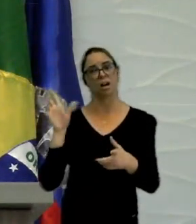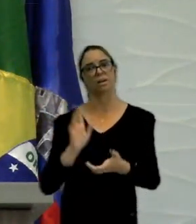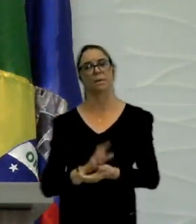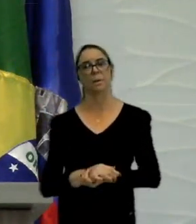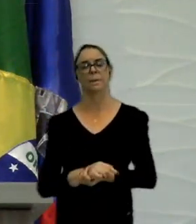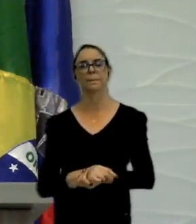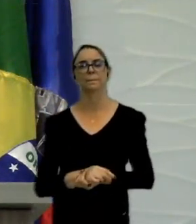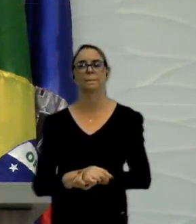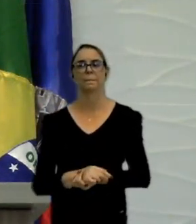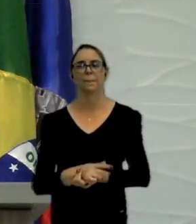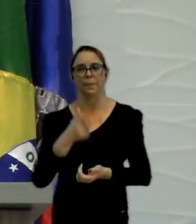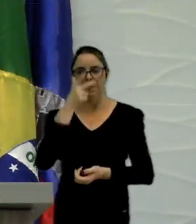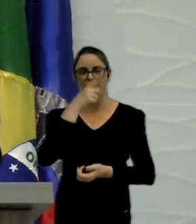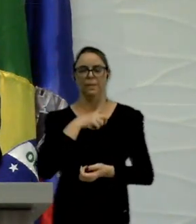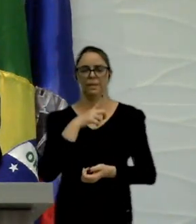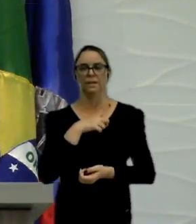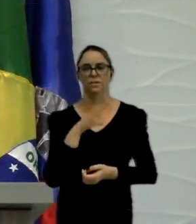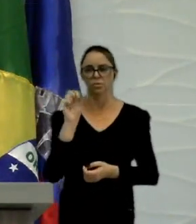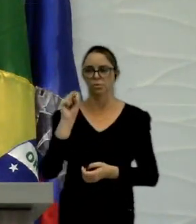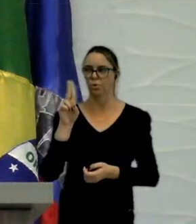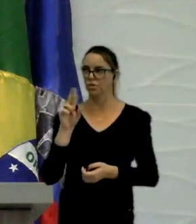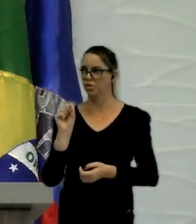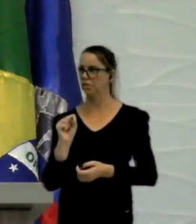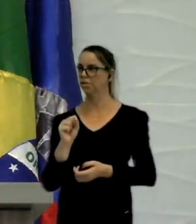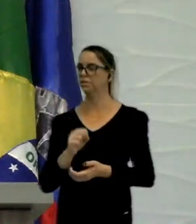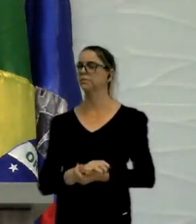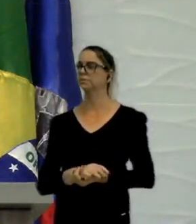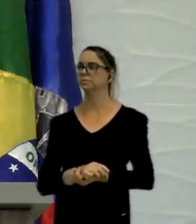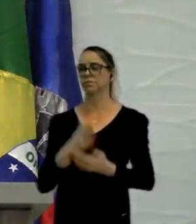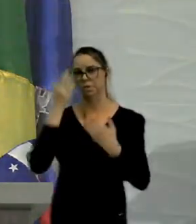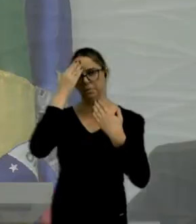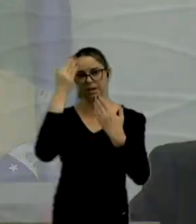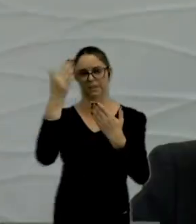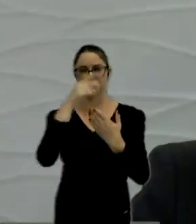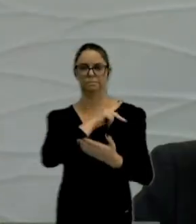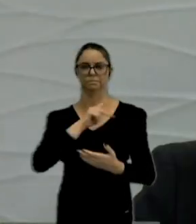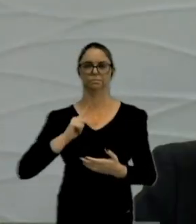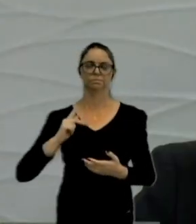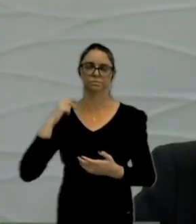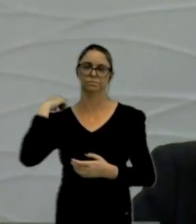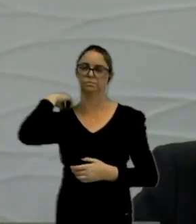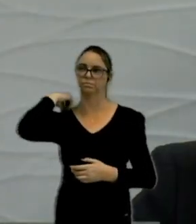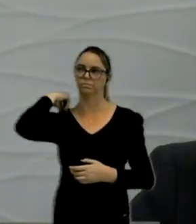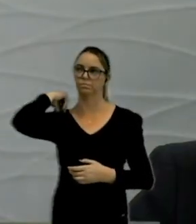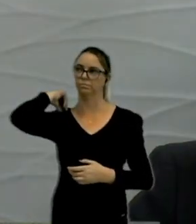afora, onde tem regulação pelo SUS. Muito obrigado, presidente.